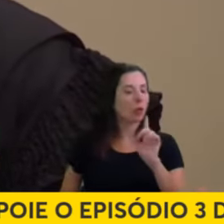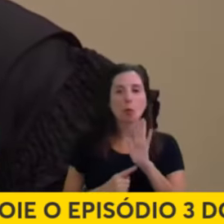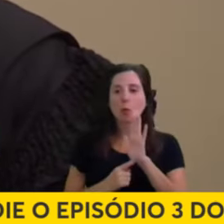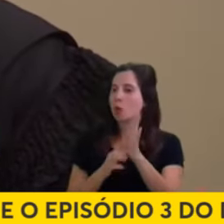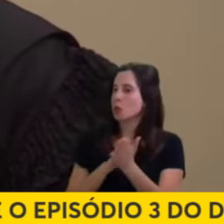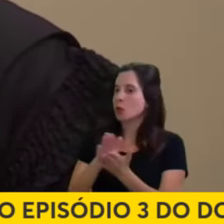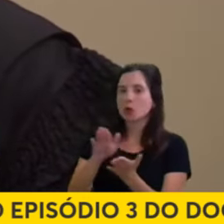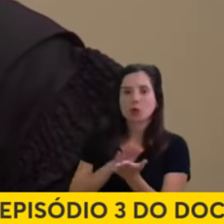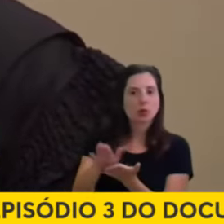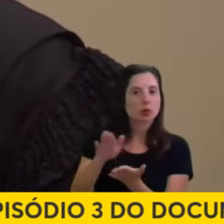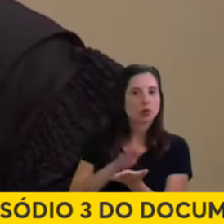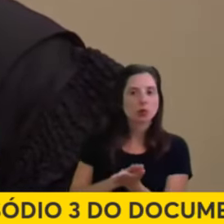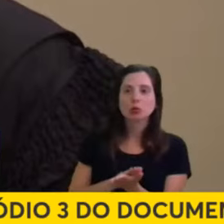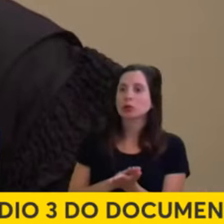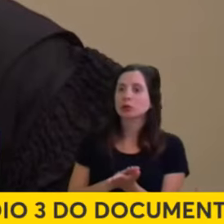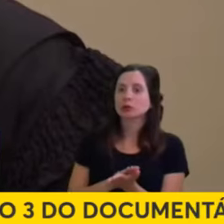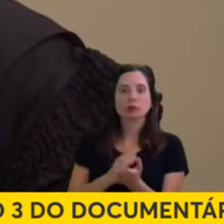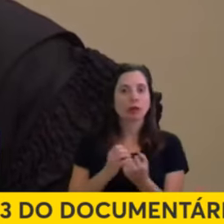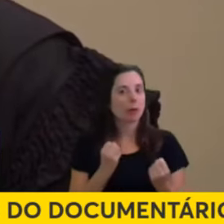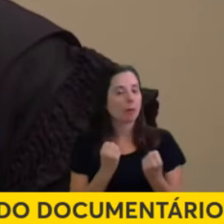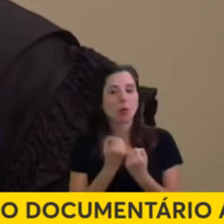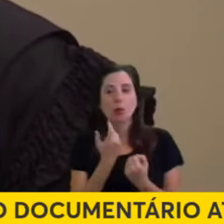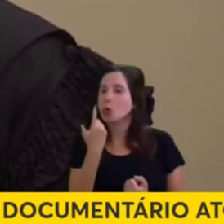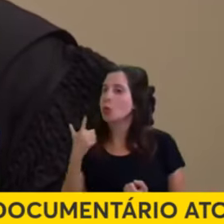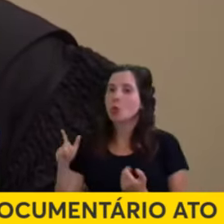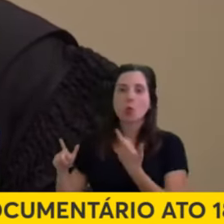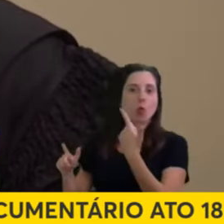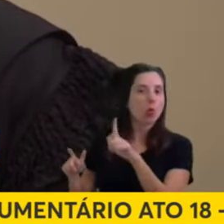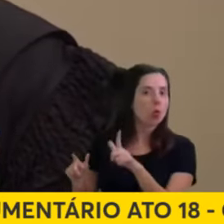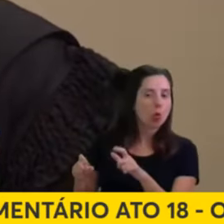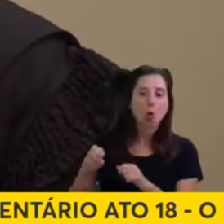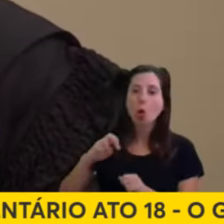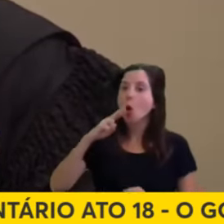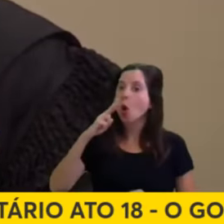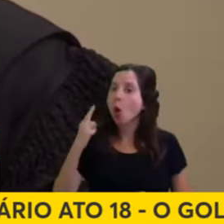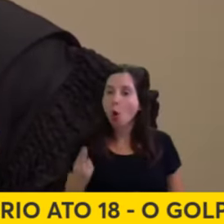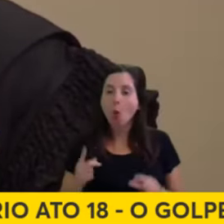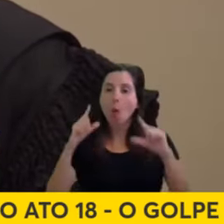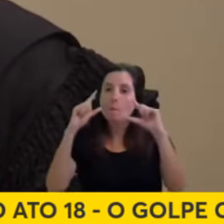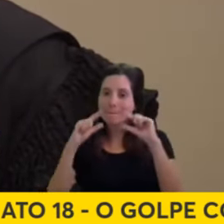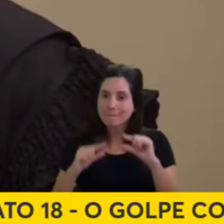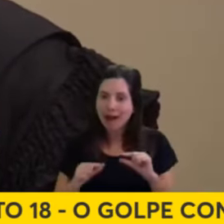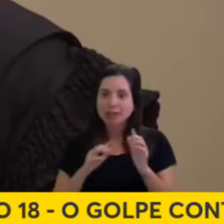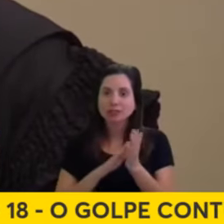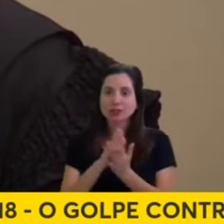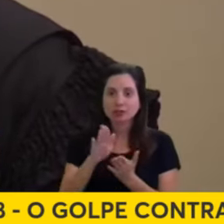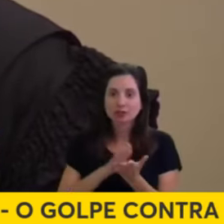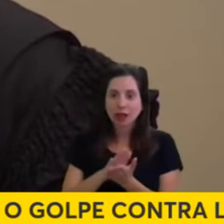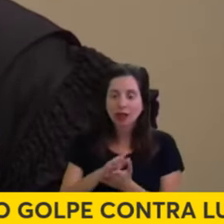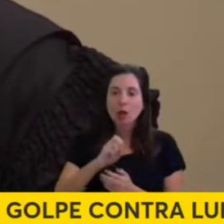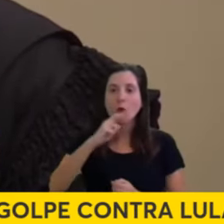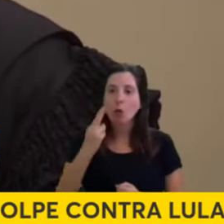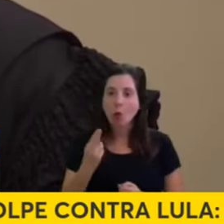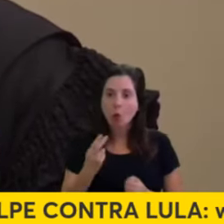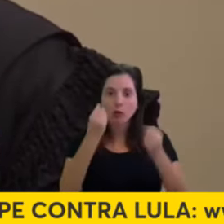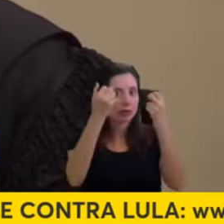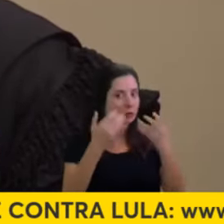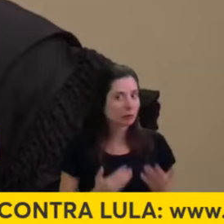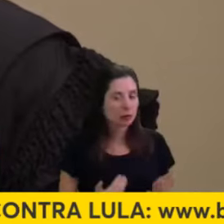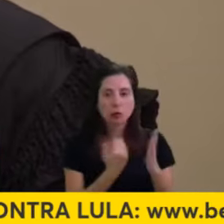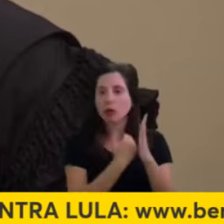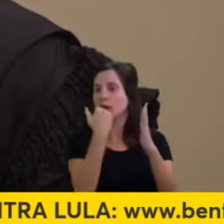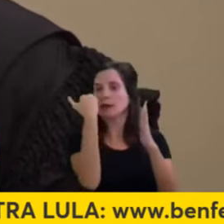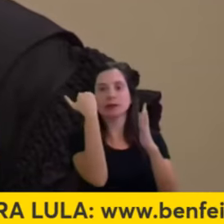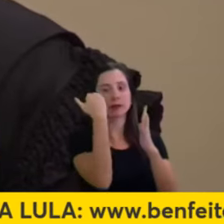hou cesso do outro muito menos indicaram baixa estimativa dos gastos para justificar eventual acesso não se apostou nenhum gasto